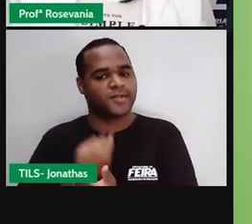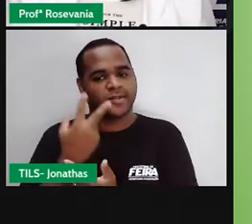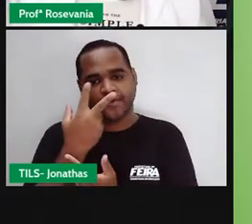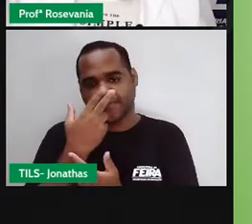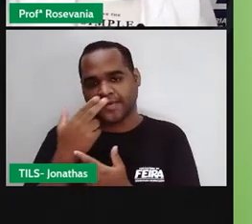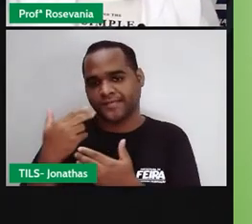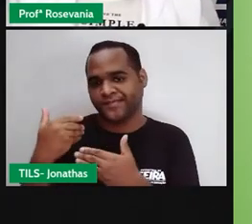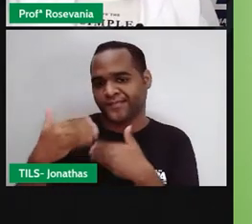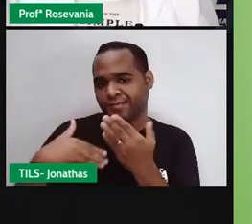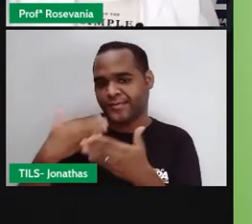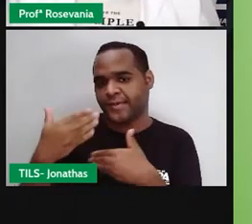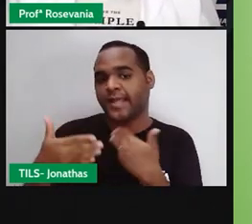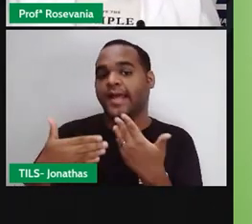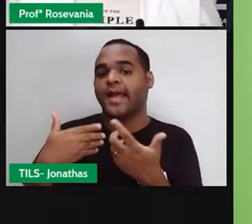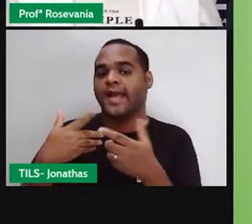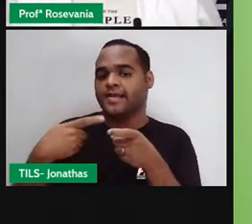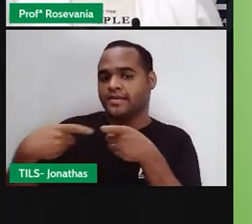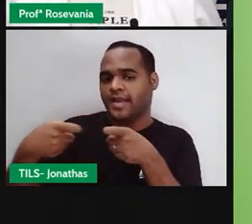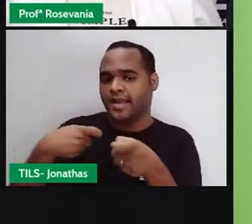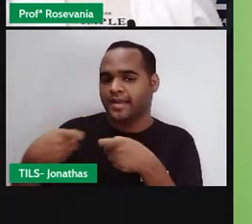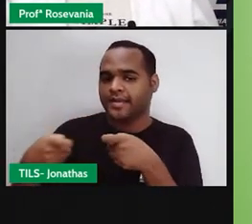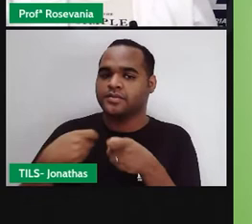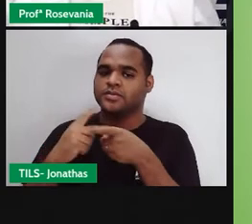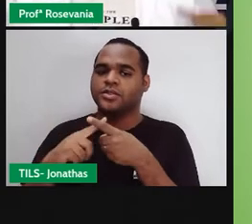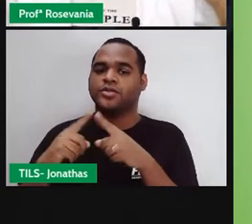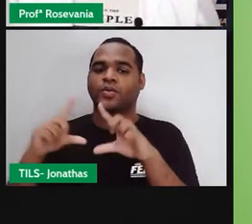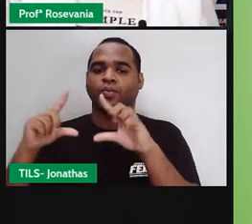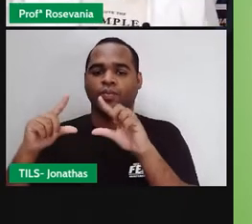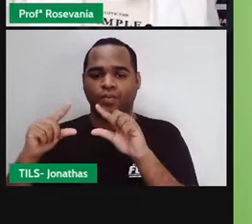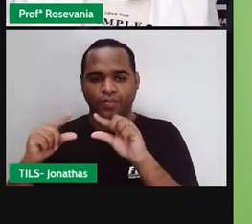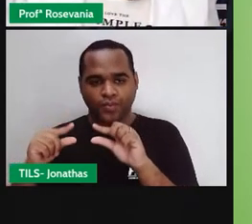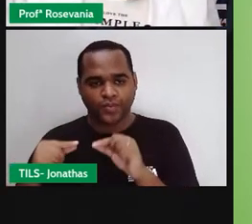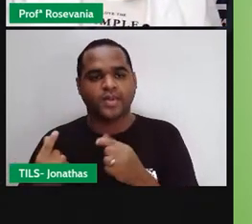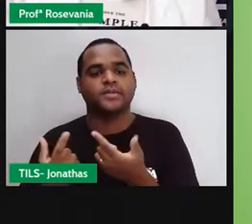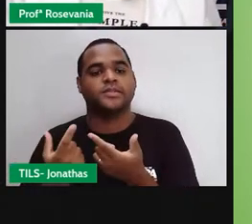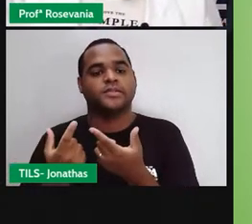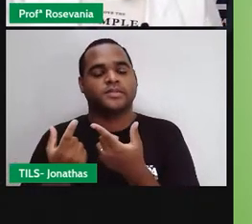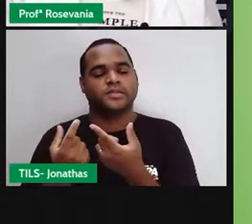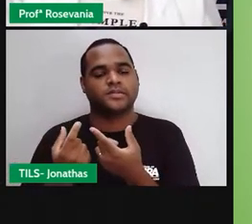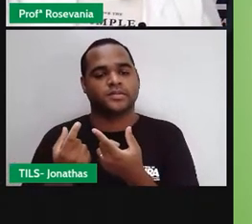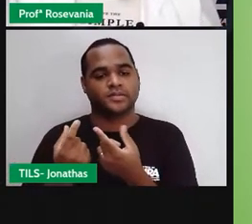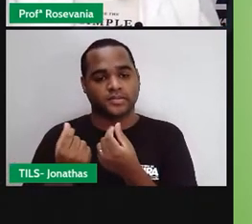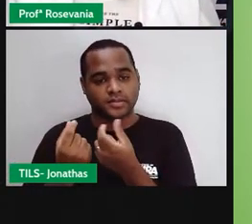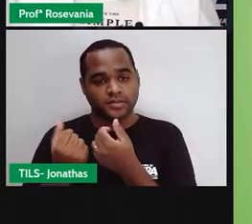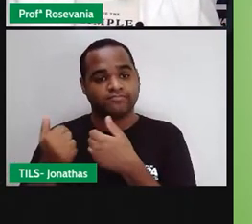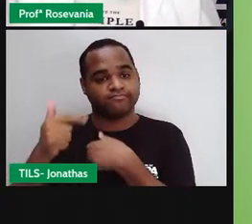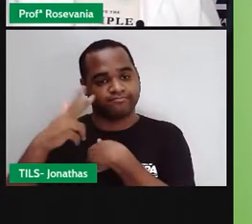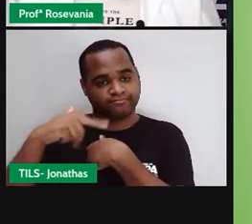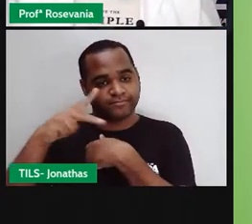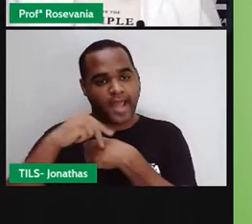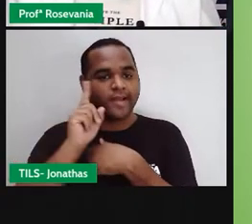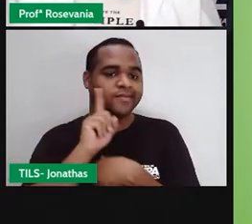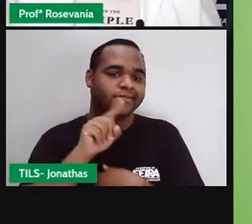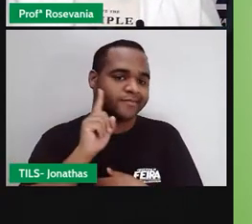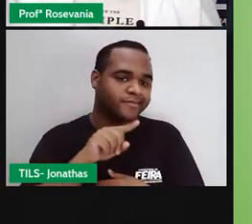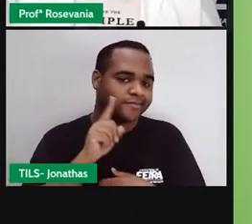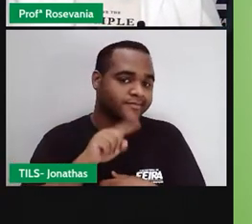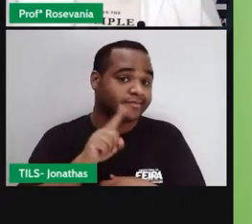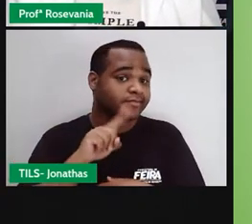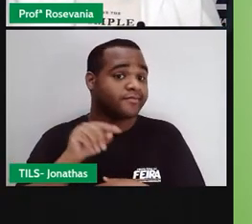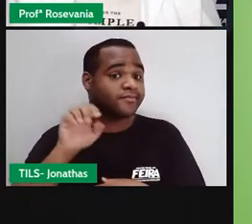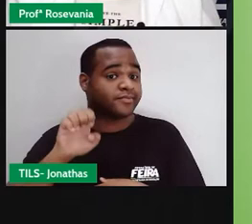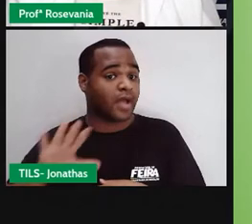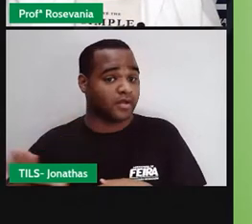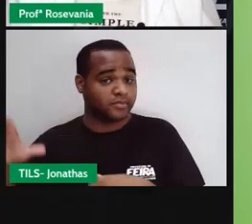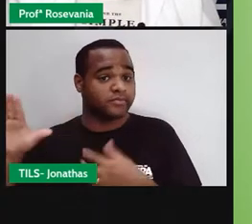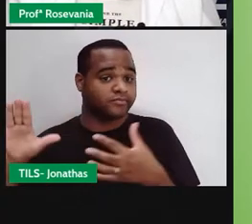né, depois das guerras, diminuiu o consumo dos produtos dos Estados Unidos, e aí essa